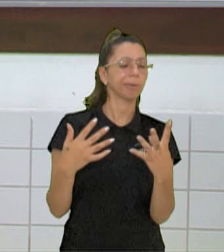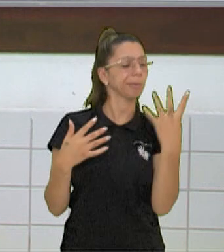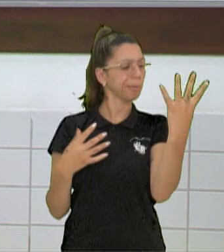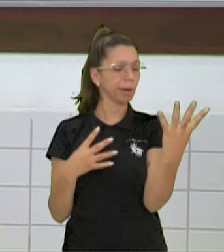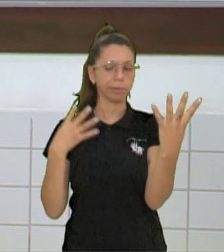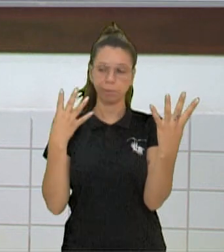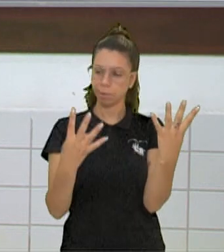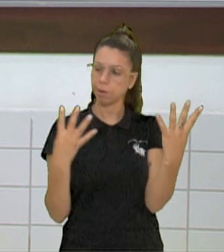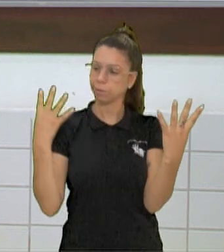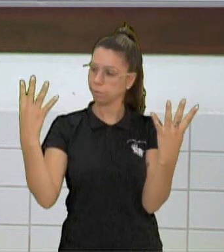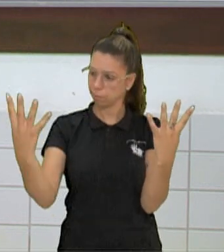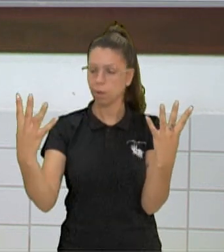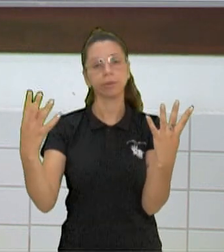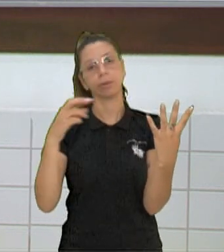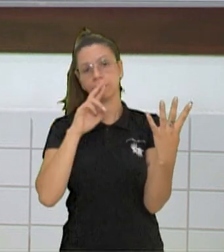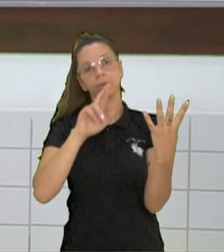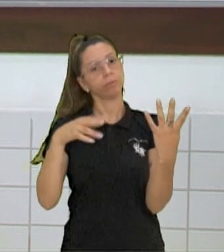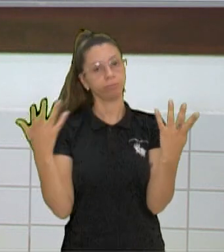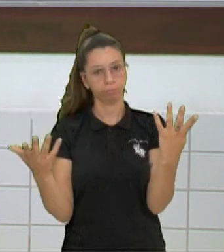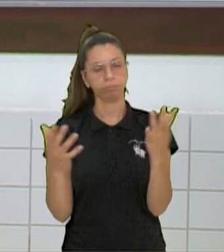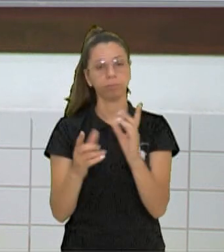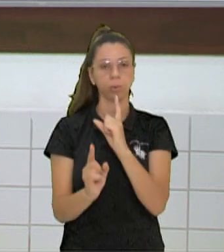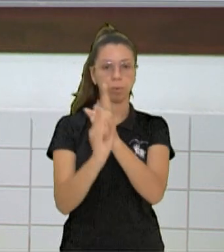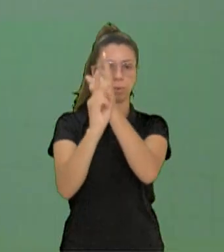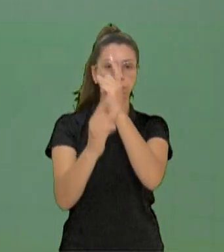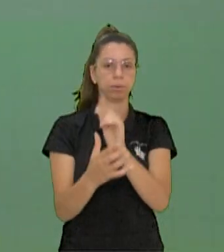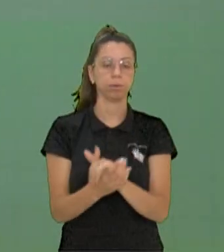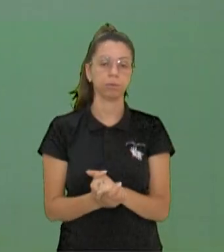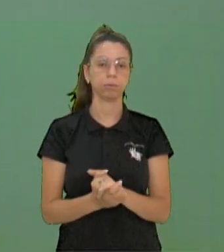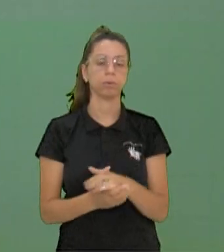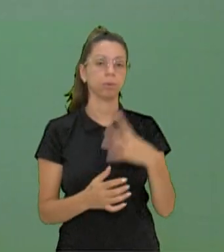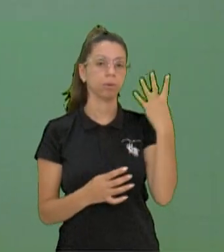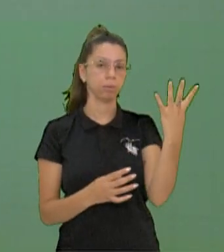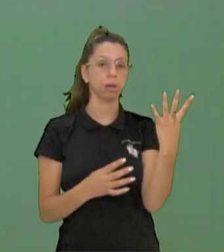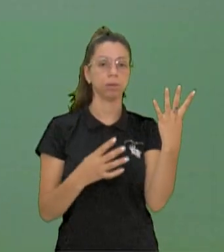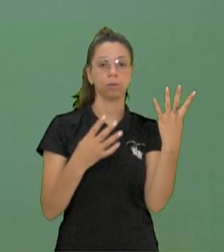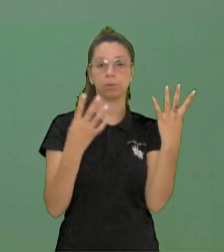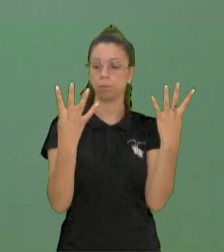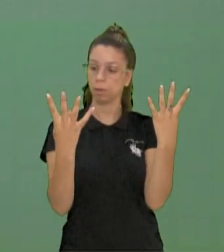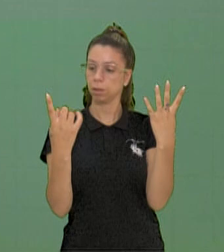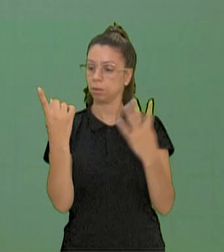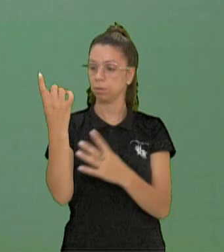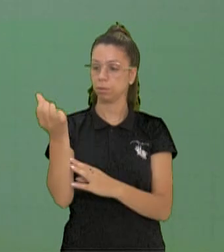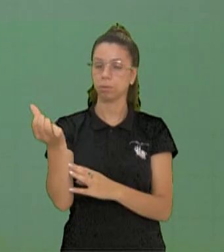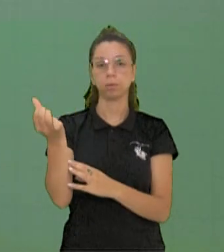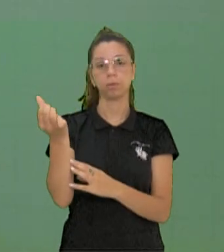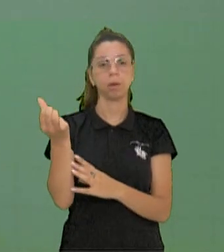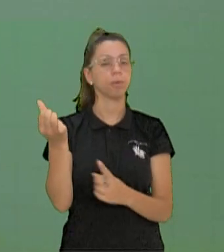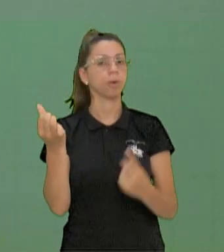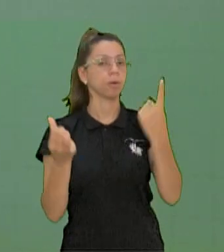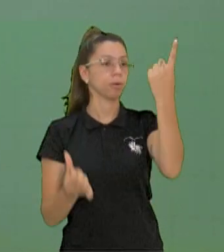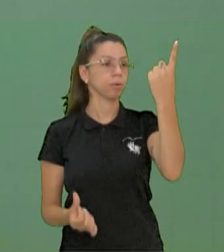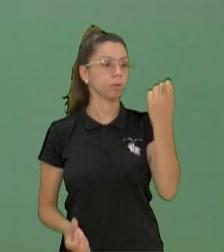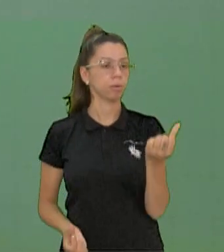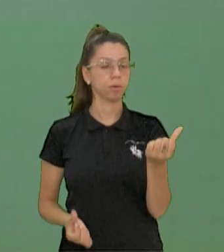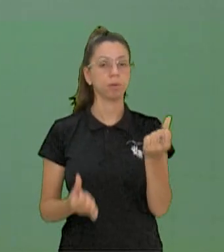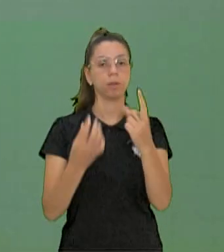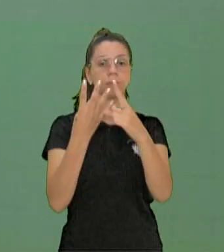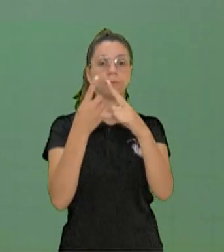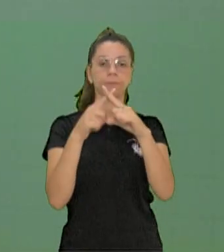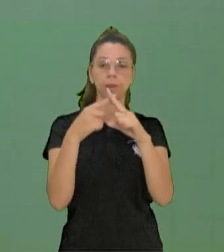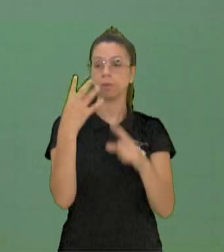4 vezes 4 e você tem o resultado, certo? 4 vezes 4, 16, 16 vezes 4, aí dá